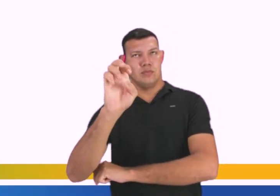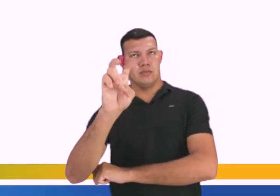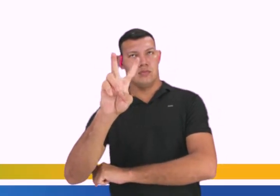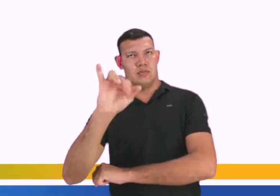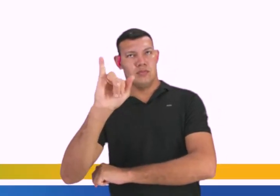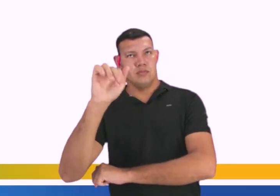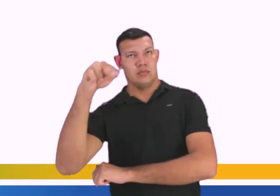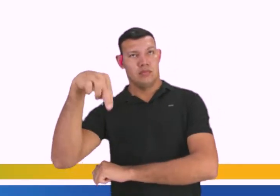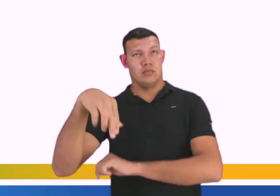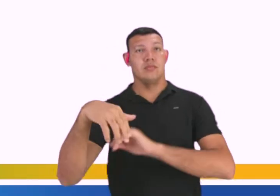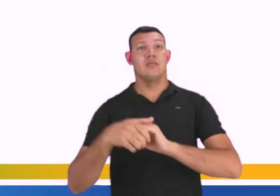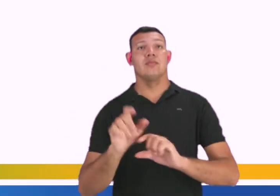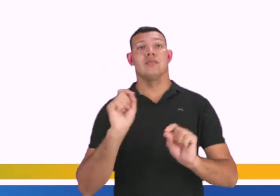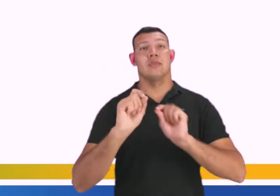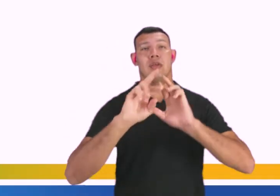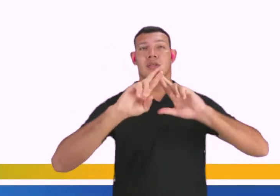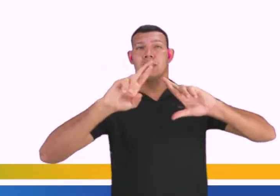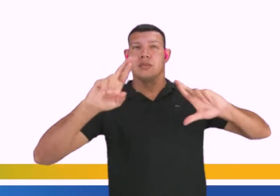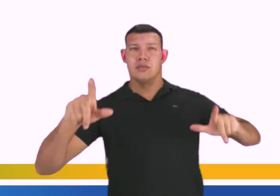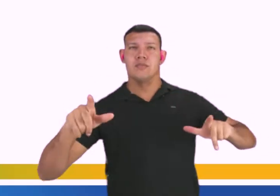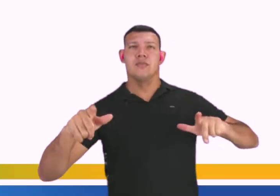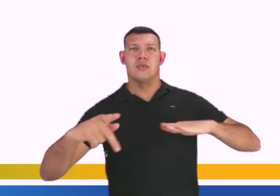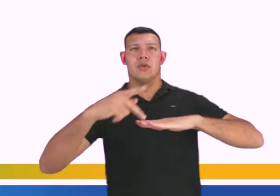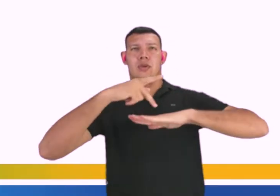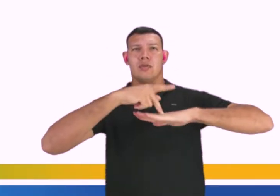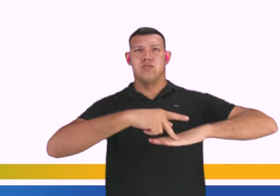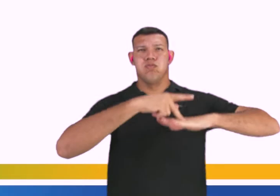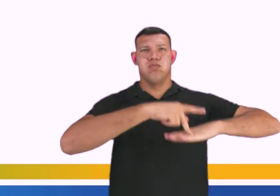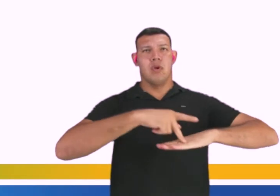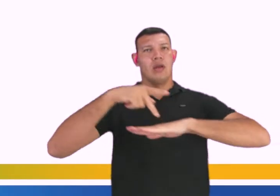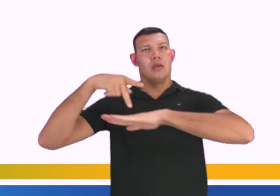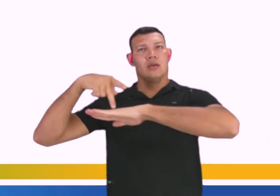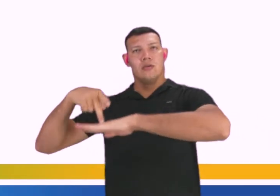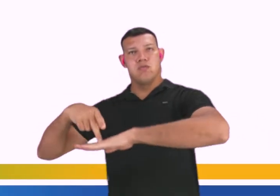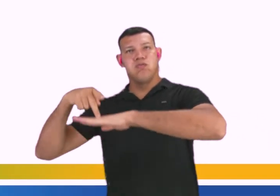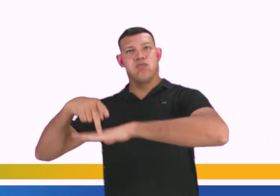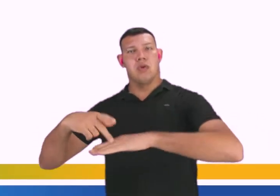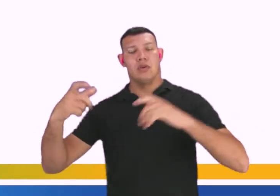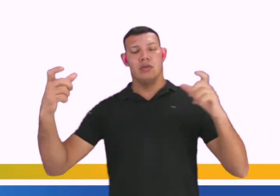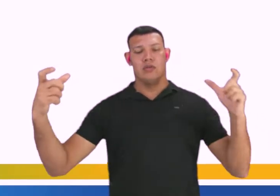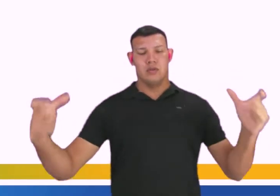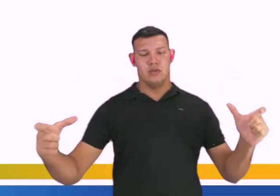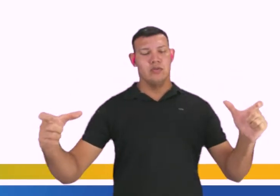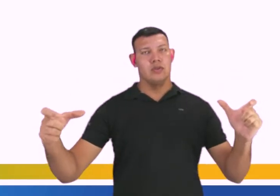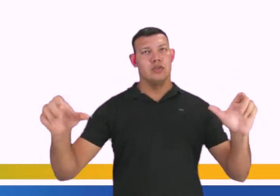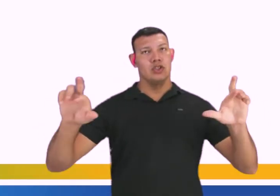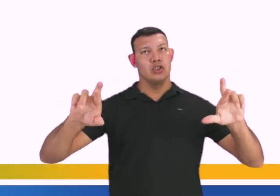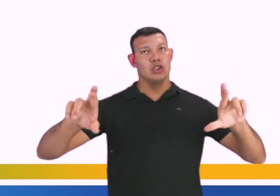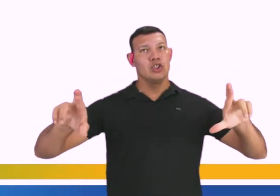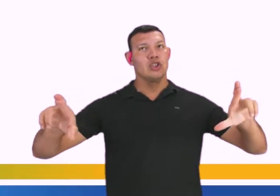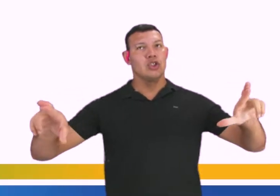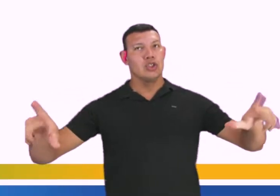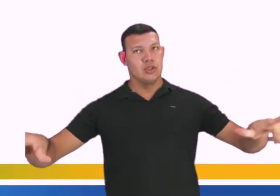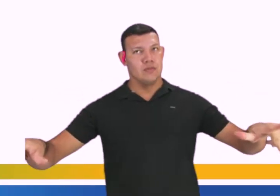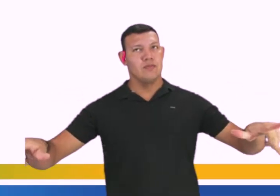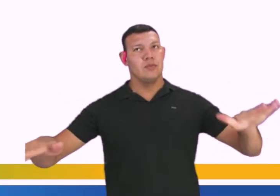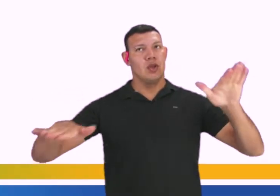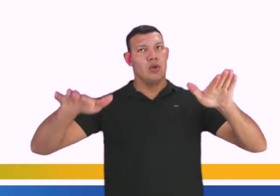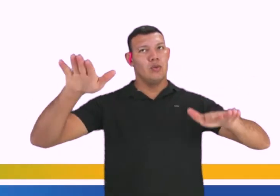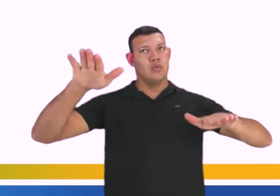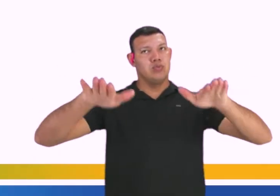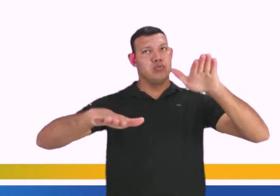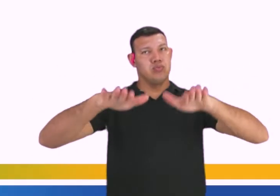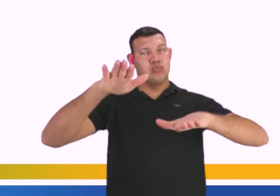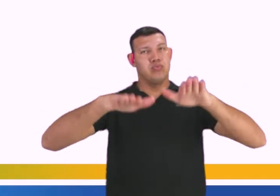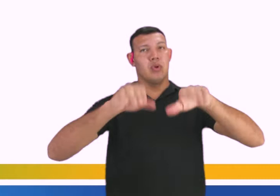equilíbrio, quer dizer que ele está em repouso, é igual ao produto entre a densidade dos fluidos, a aceleração da gravidade